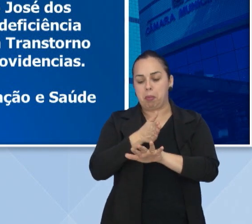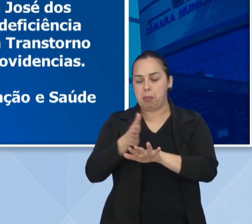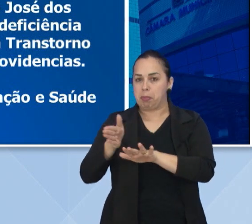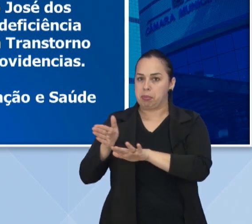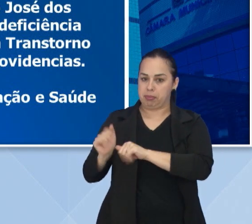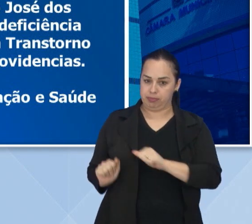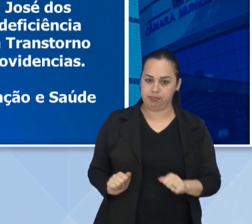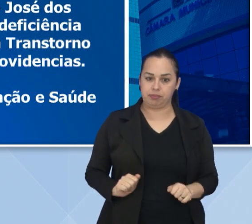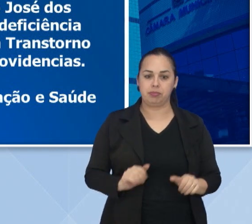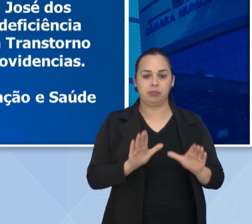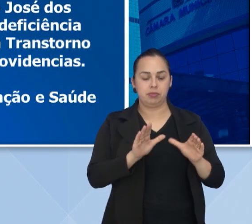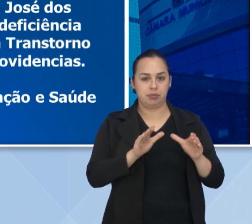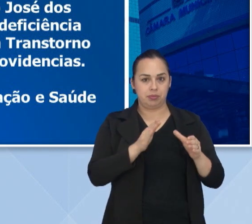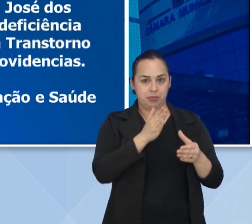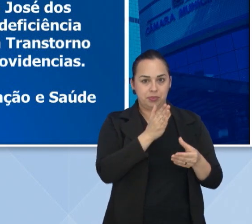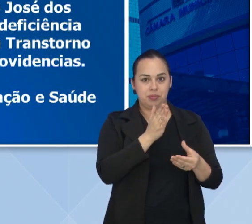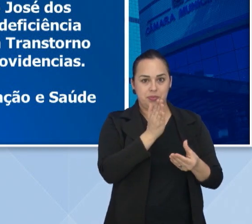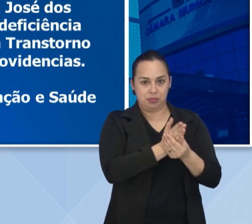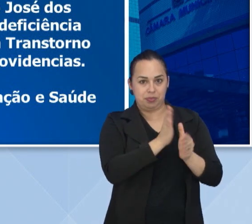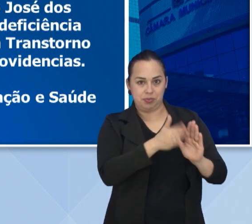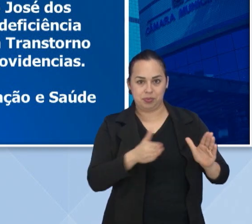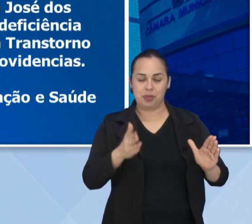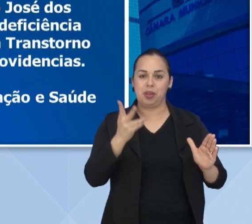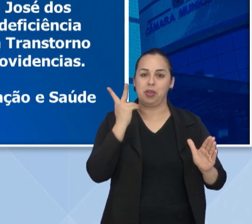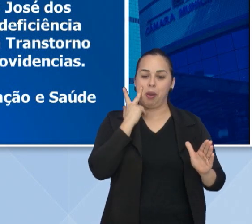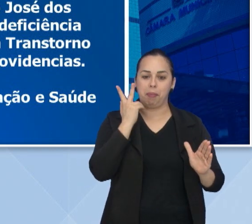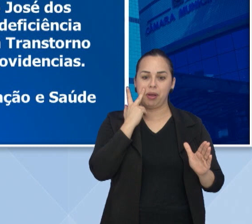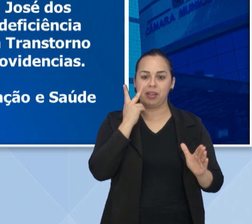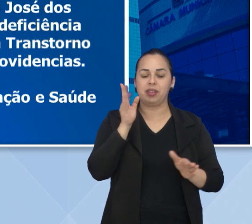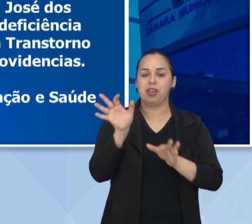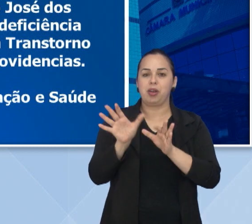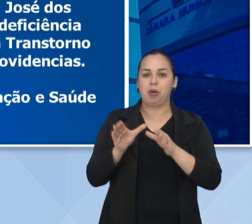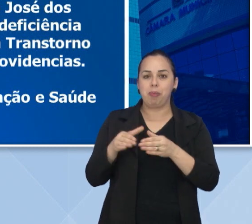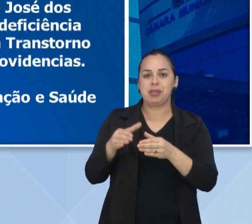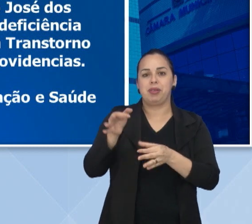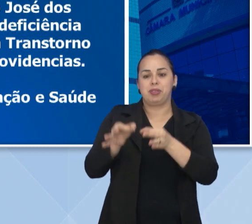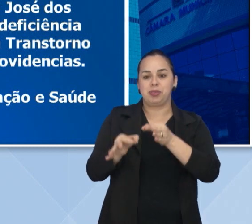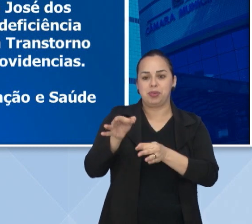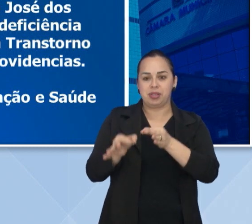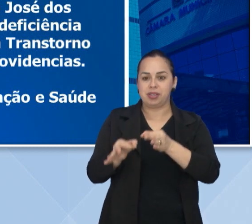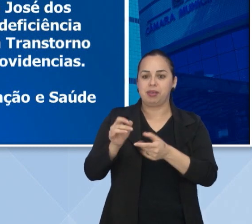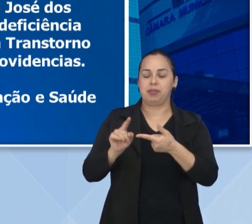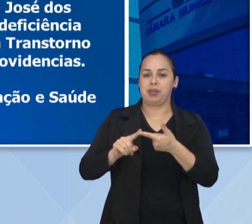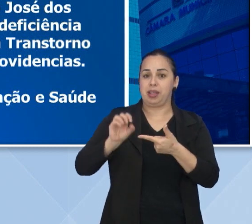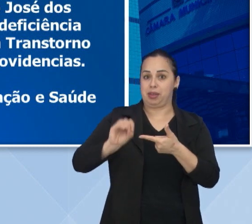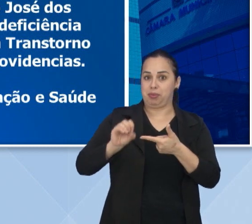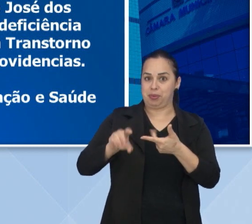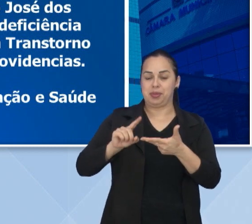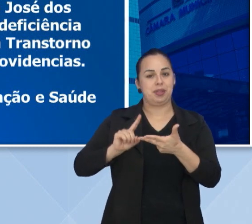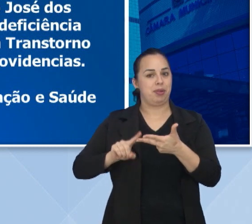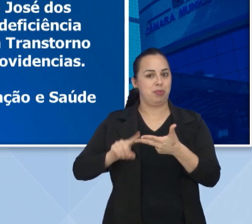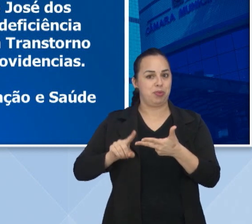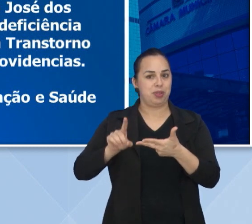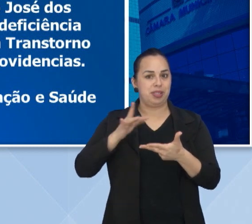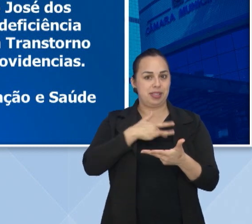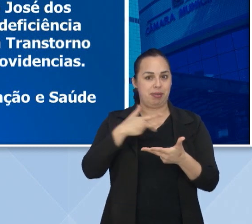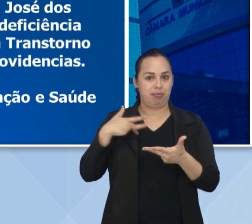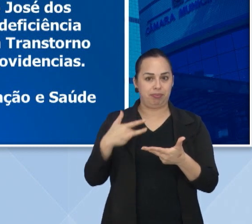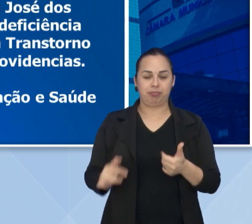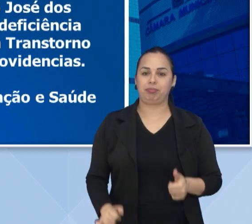providências. Rito ordinário, comissões de Justiça, Educação e